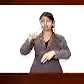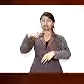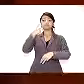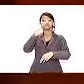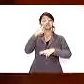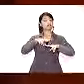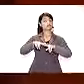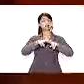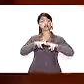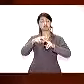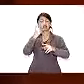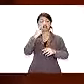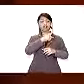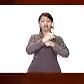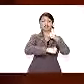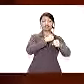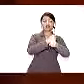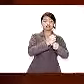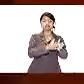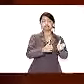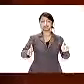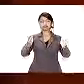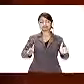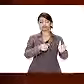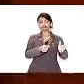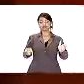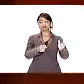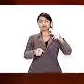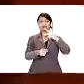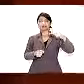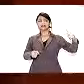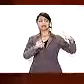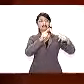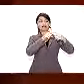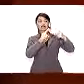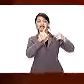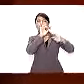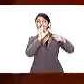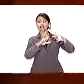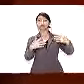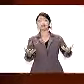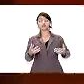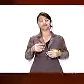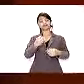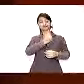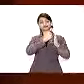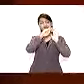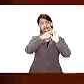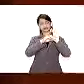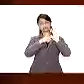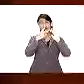levantar o período não é que ficou cada Presidente item dois que Versa sobre